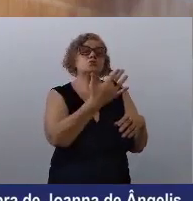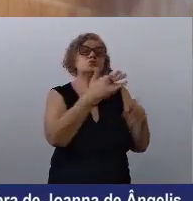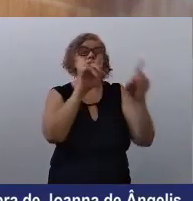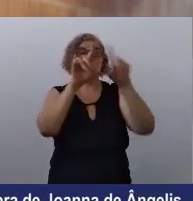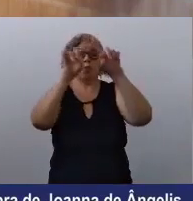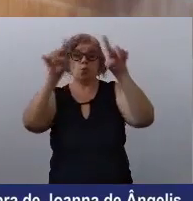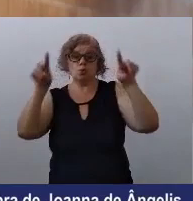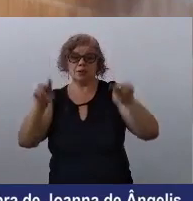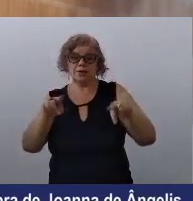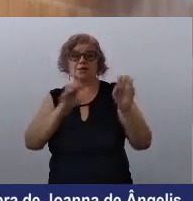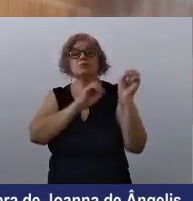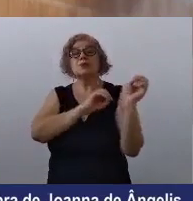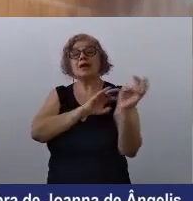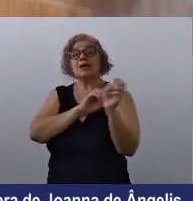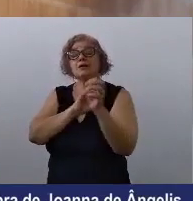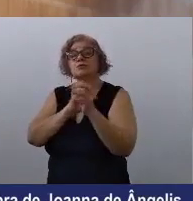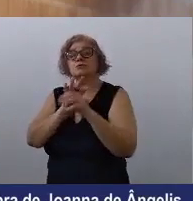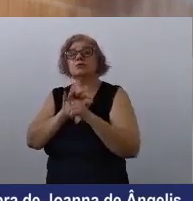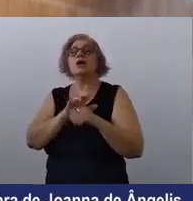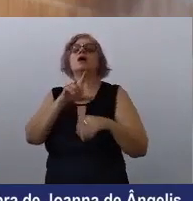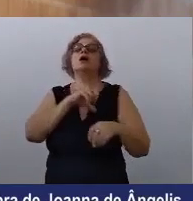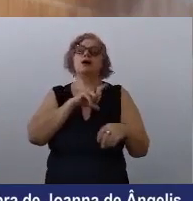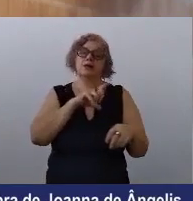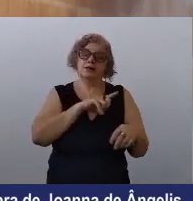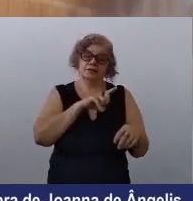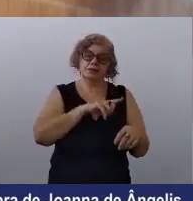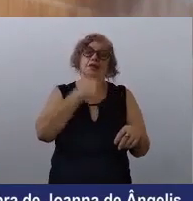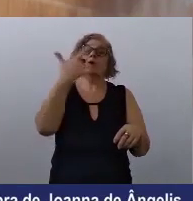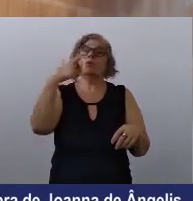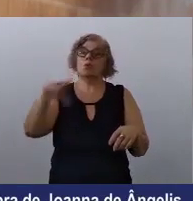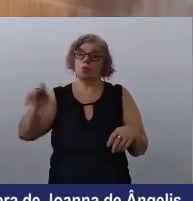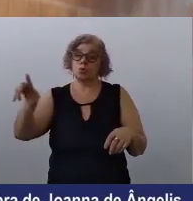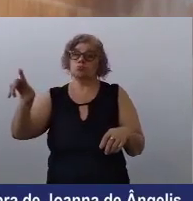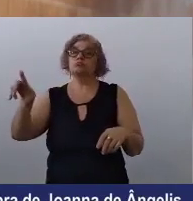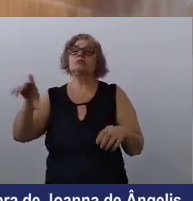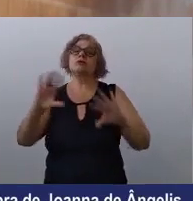correto, mas que ela terá uma nova jornada terrena